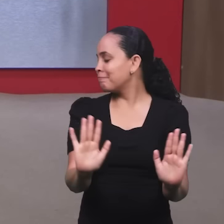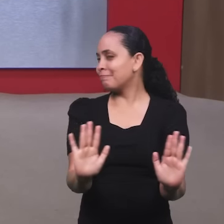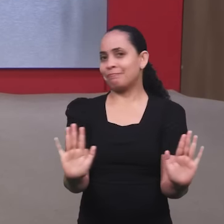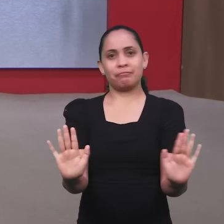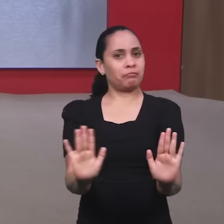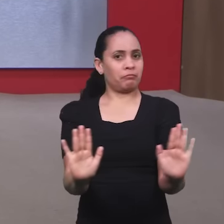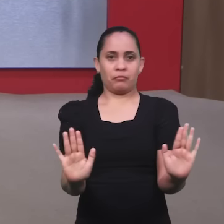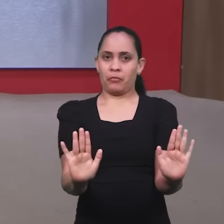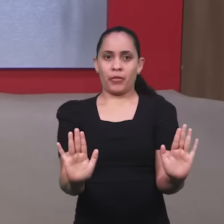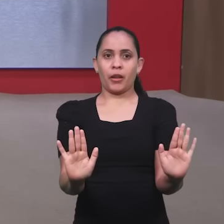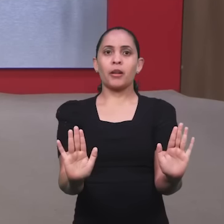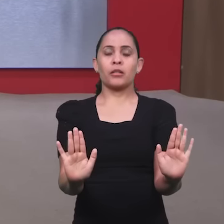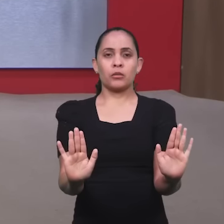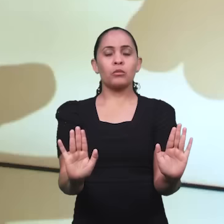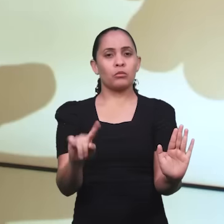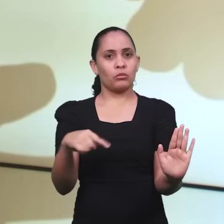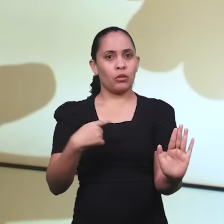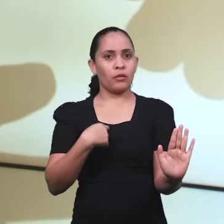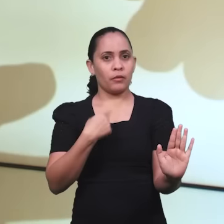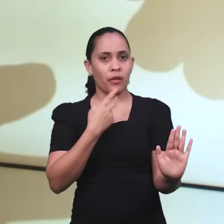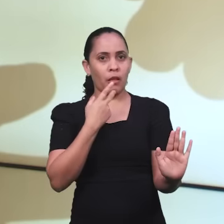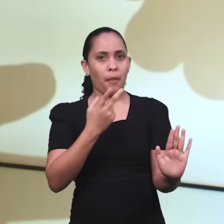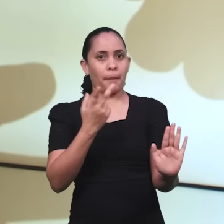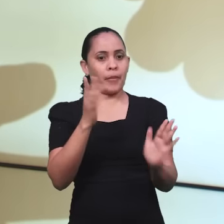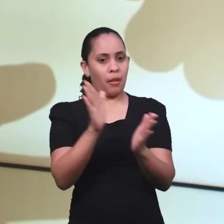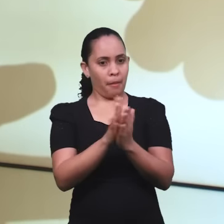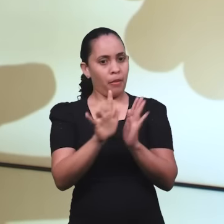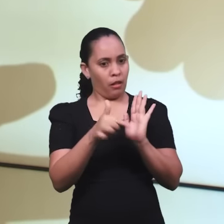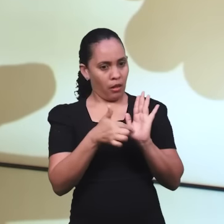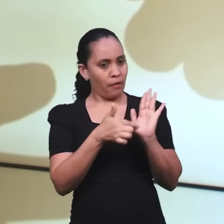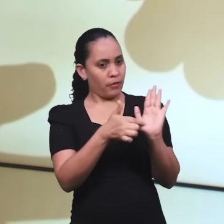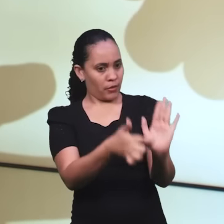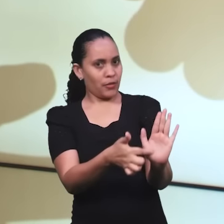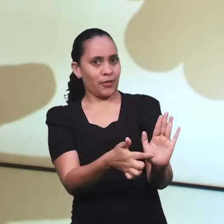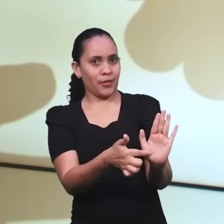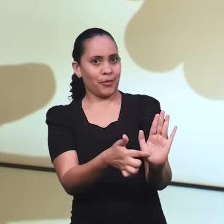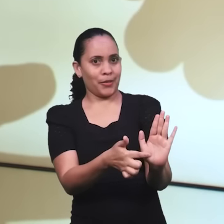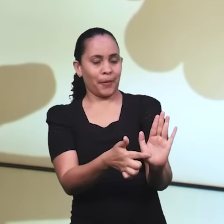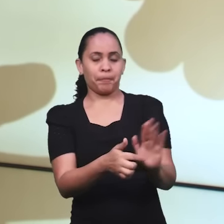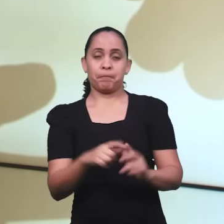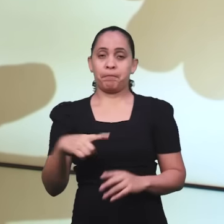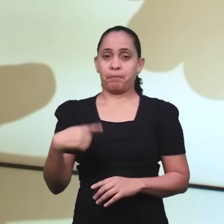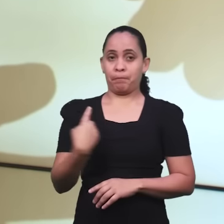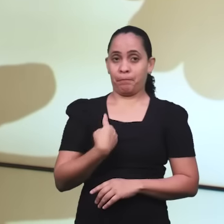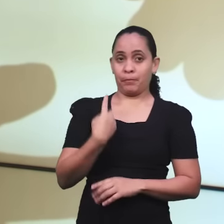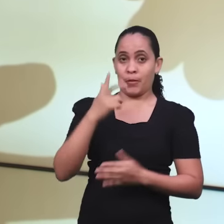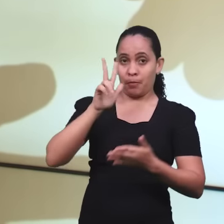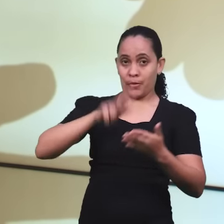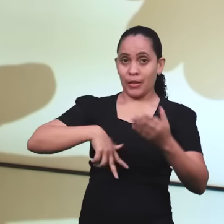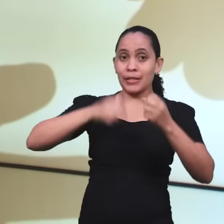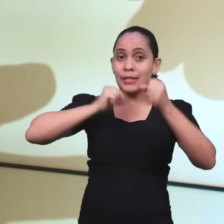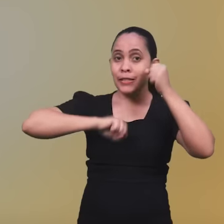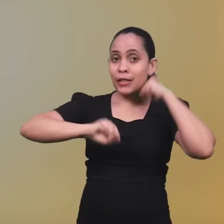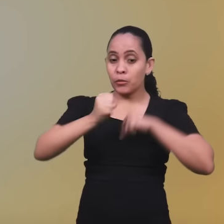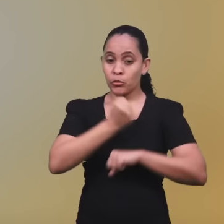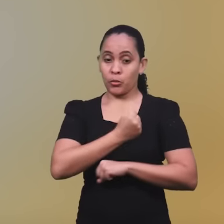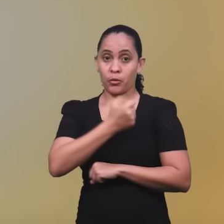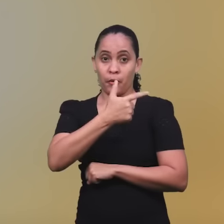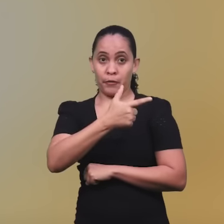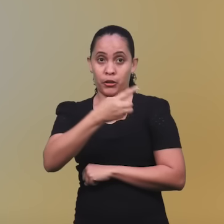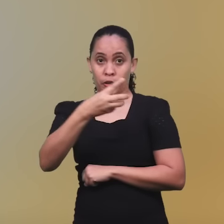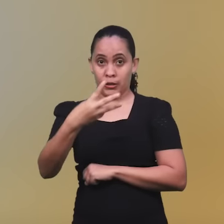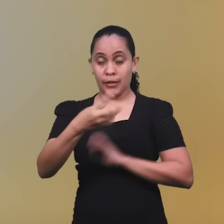sob a palavra de Deus. E o texto que nós vamos ler está no Salmo 23, que diz